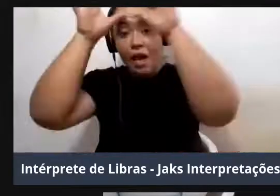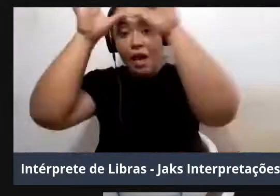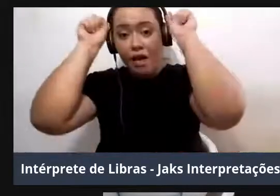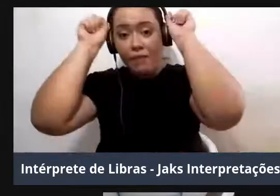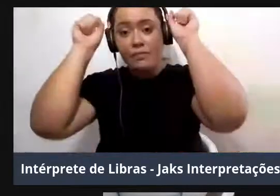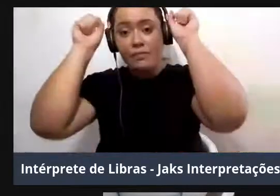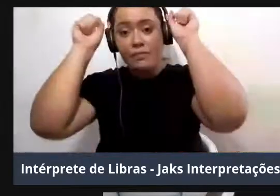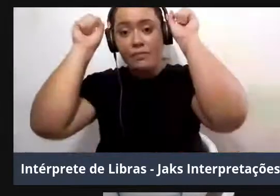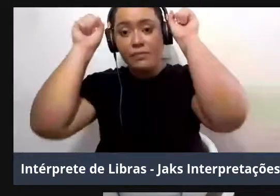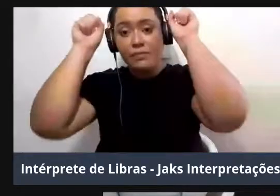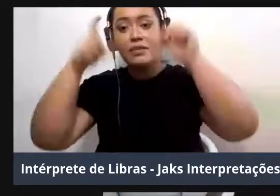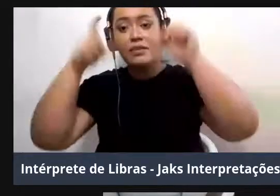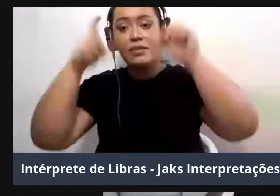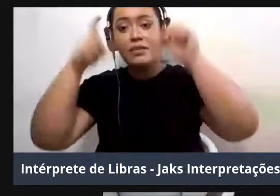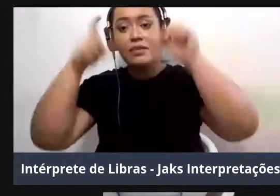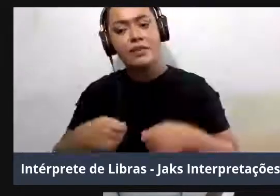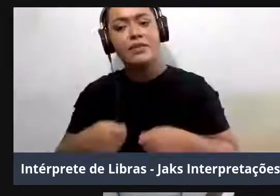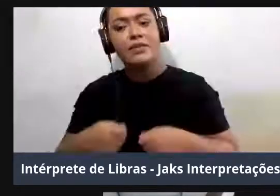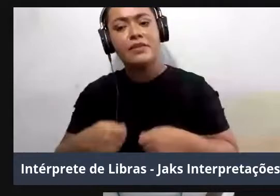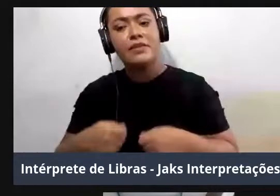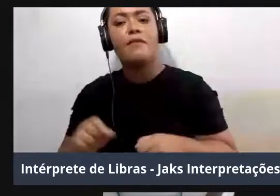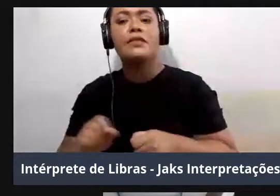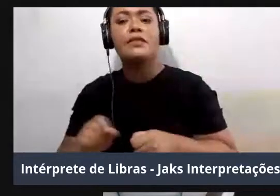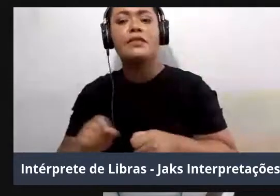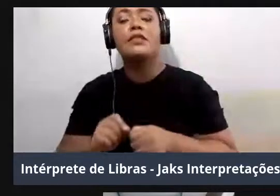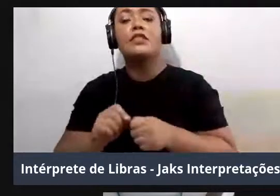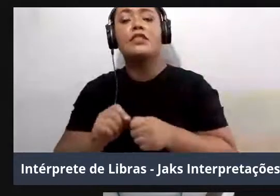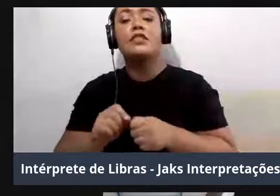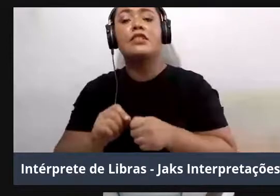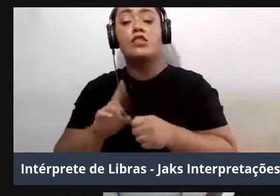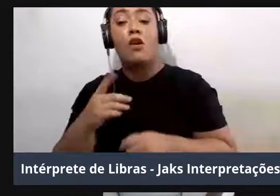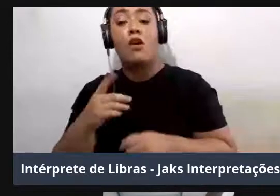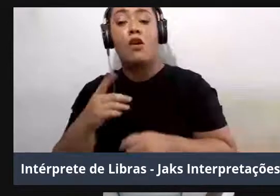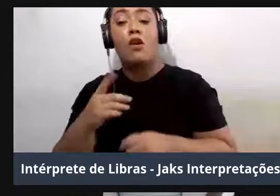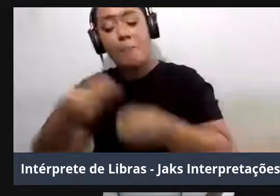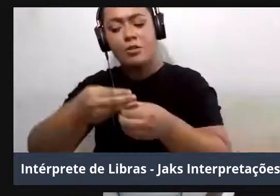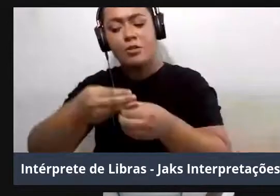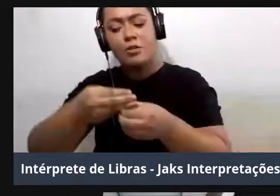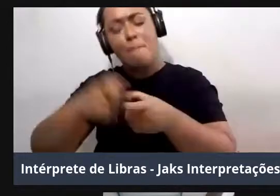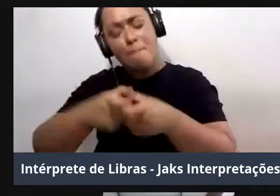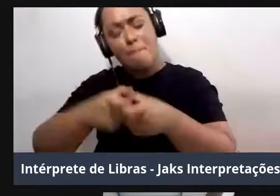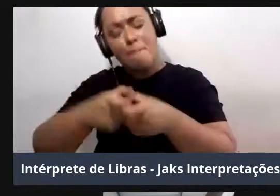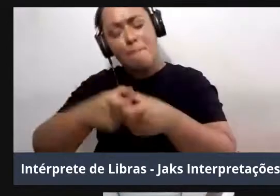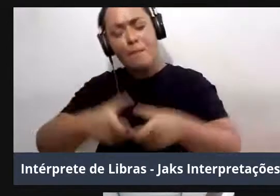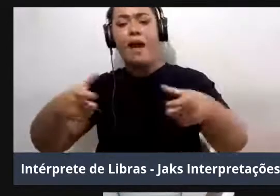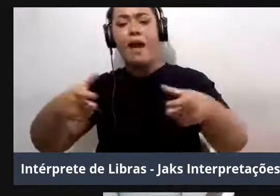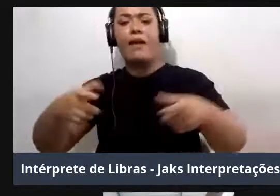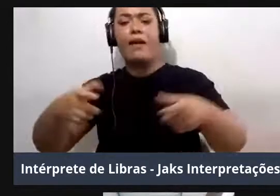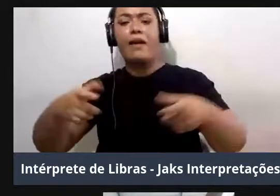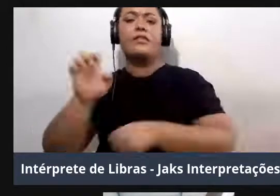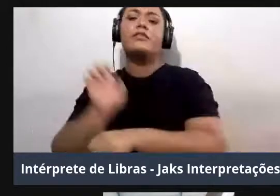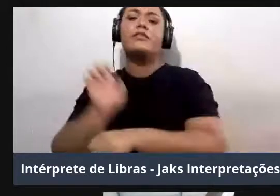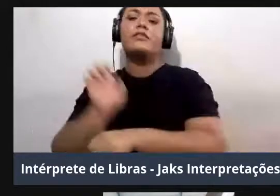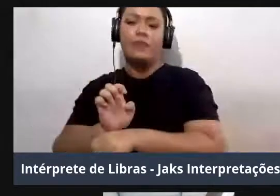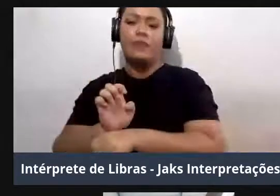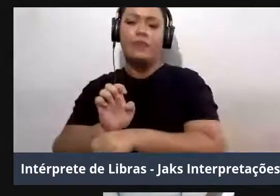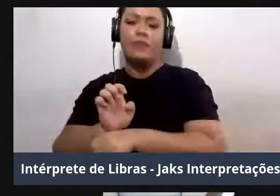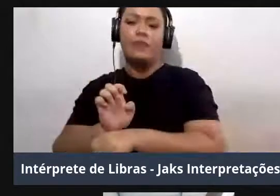nível estadual, né? Fez com que elas acessassem, e ainda vão acessar, porque a associação é nova,